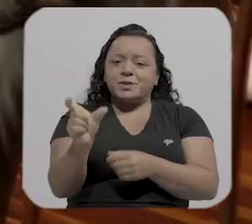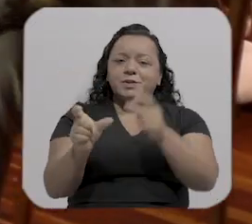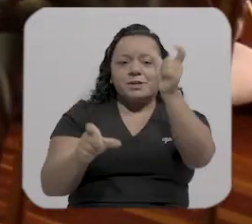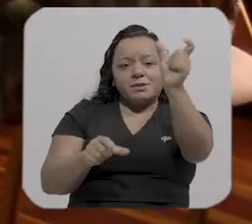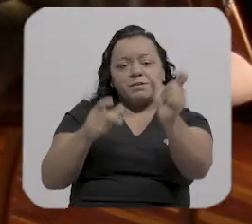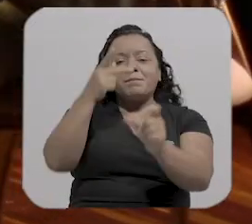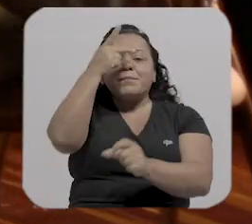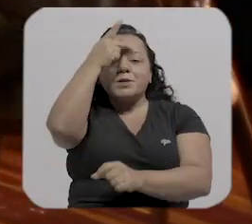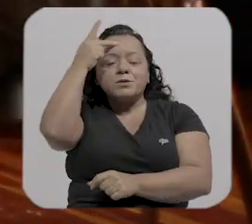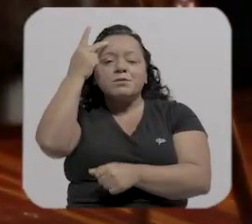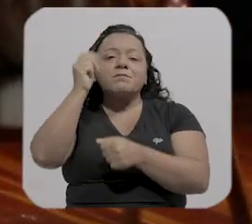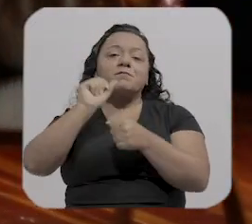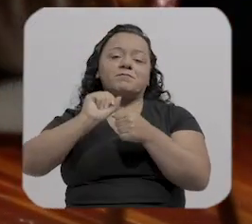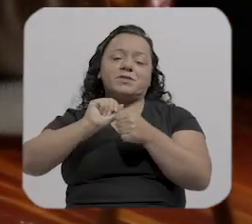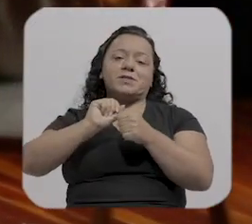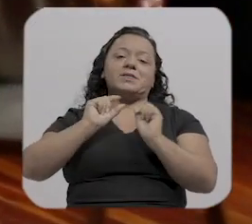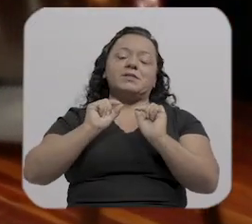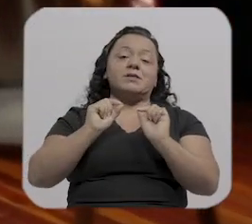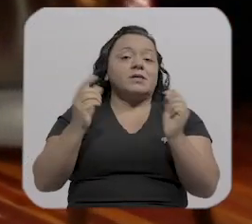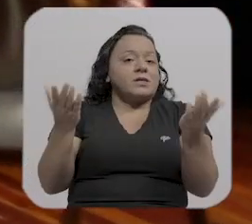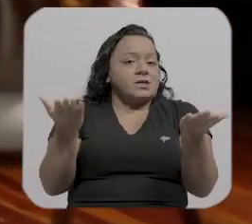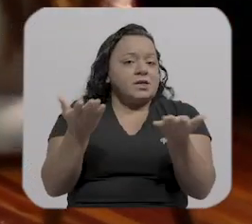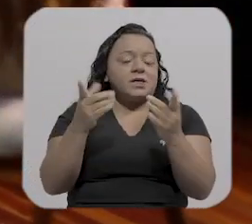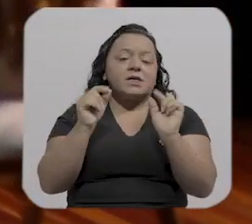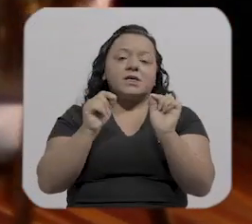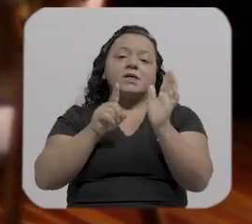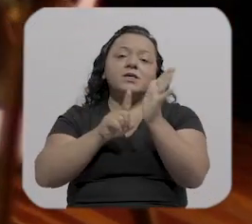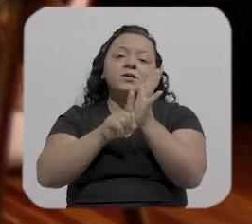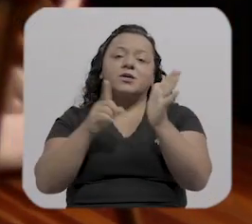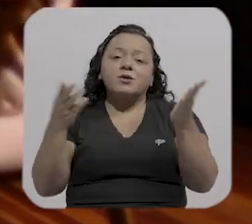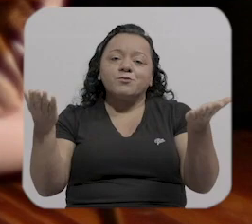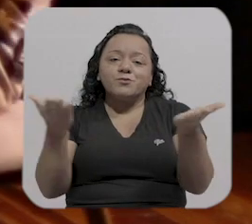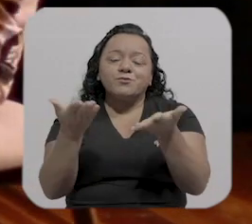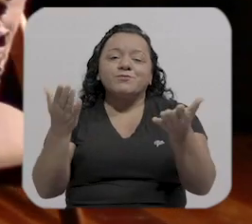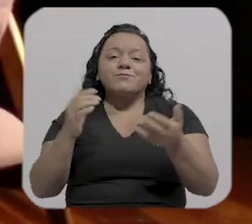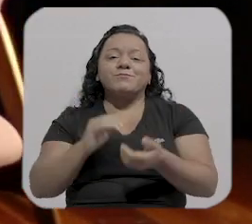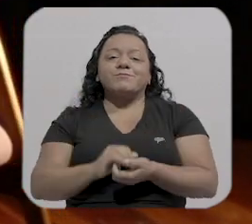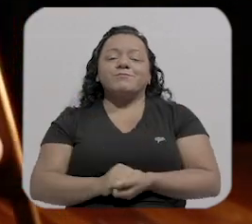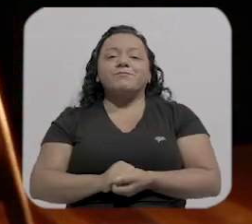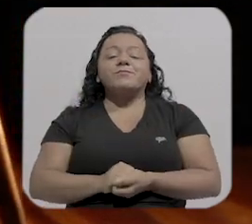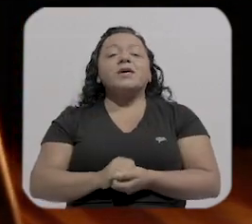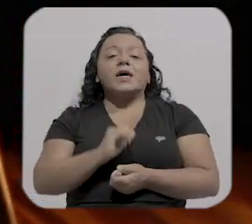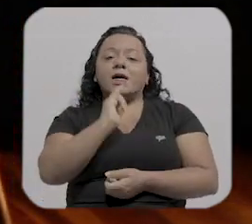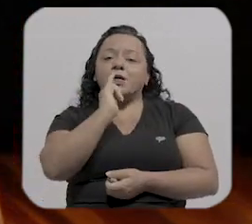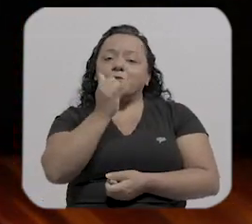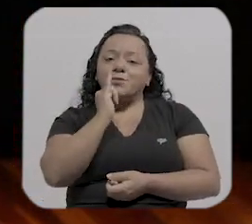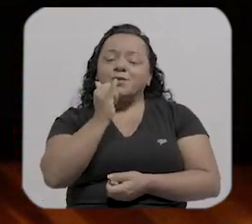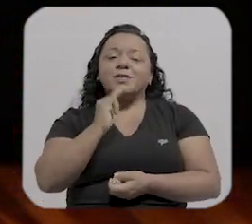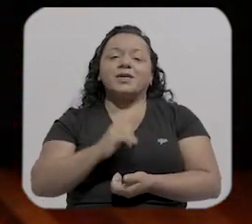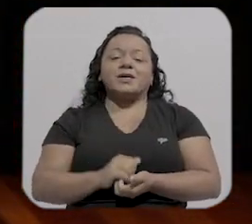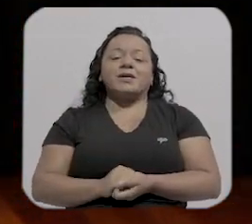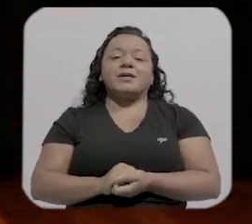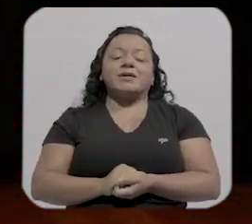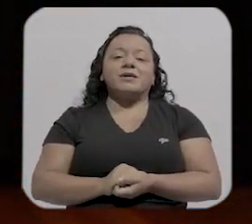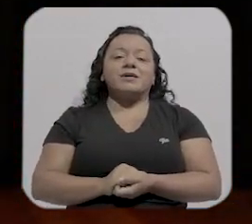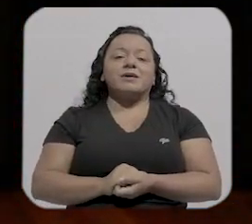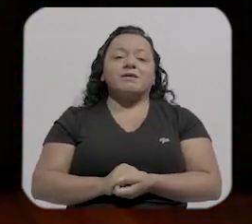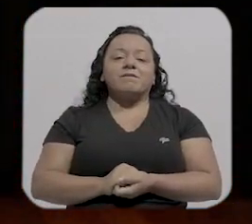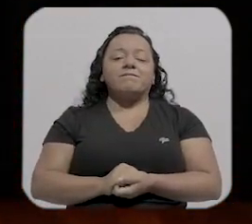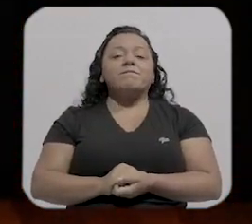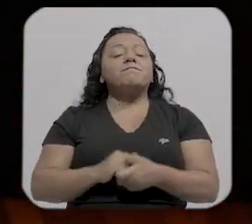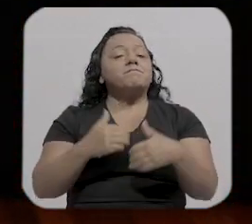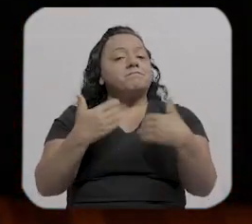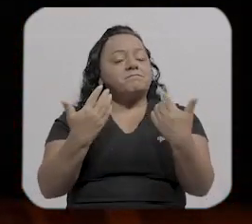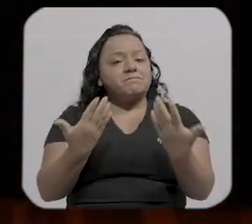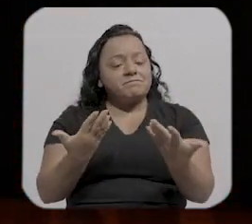questão de hoje, né? O que ela quer contar também. O que ela quer contar. Não é sair, vamos tirar uma